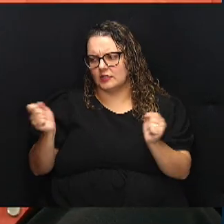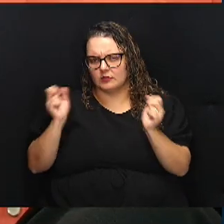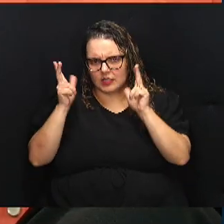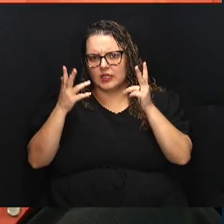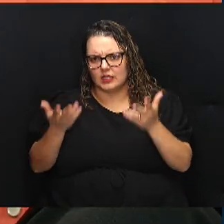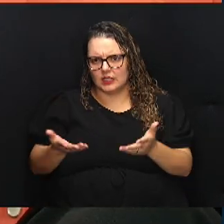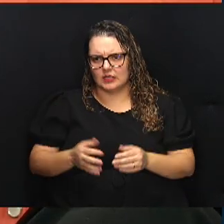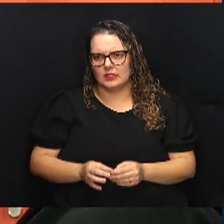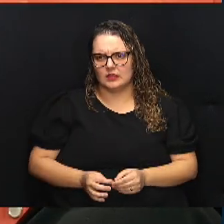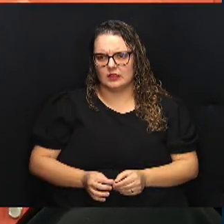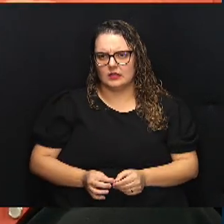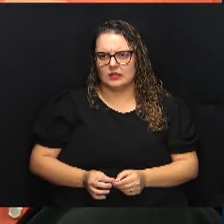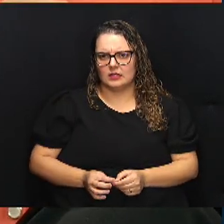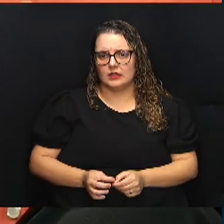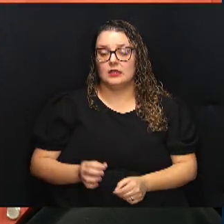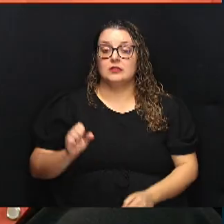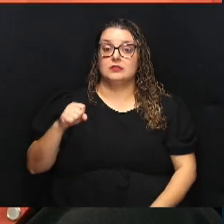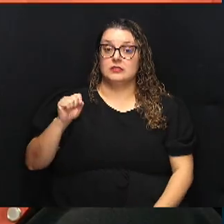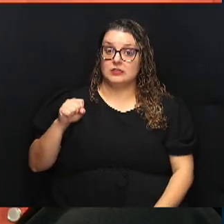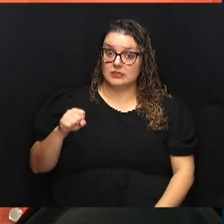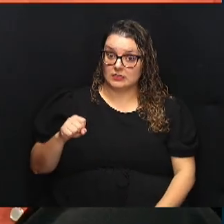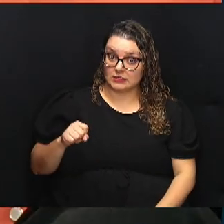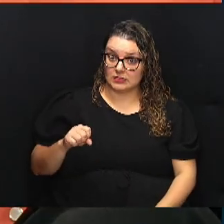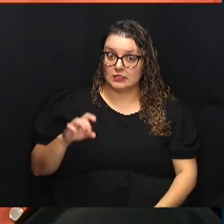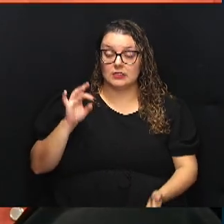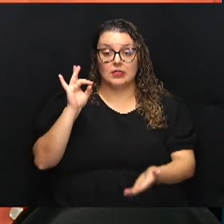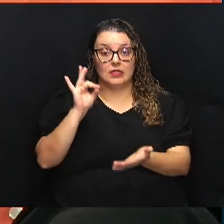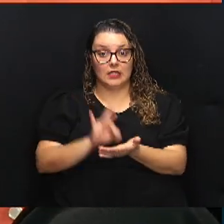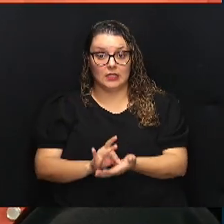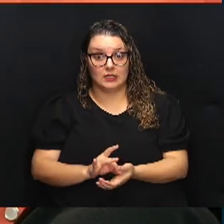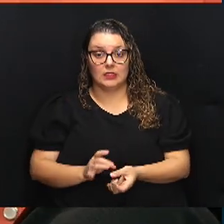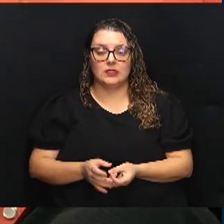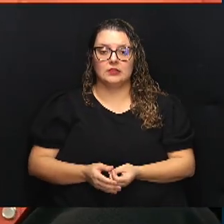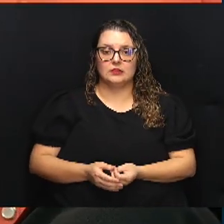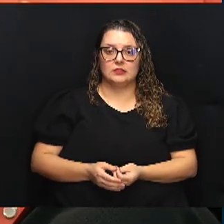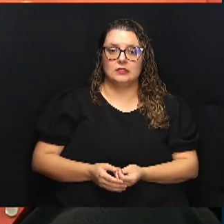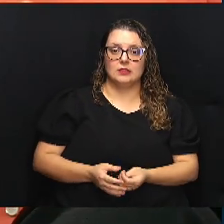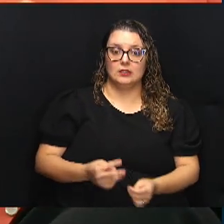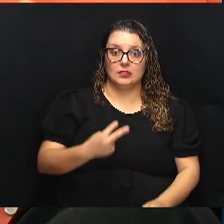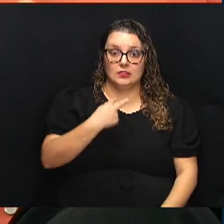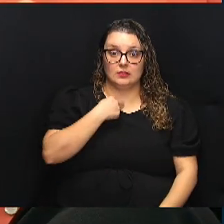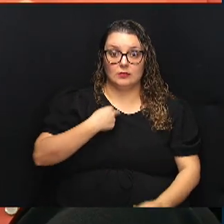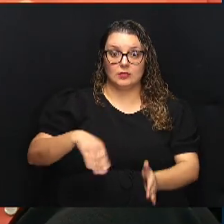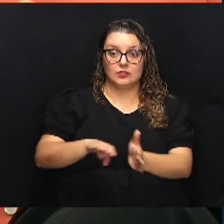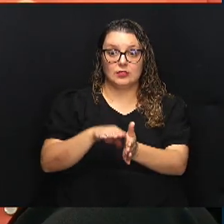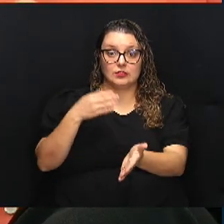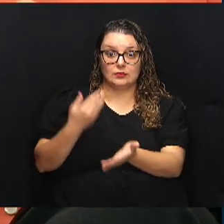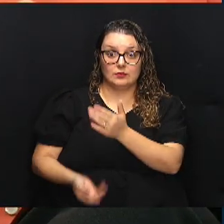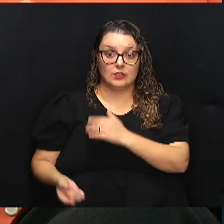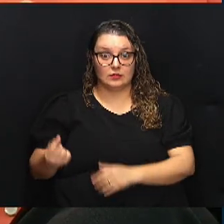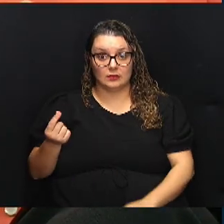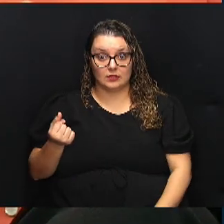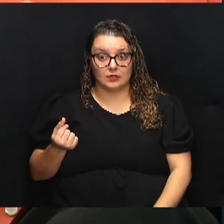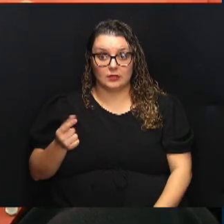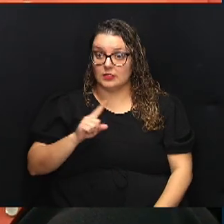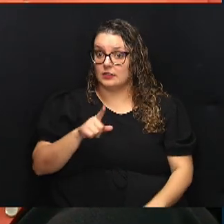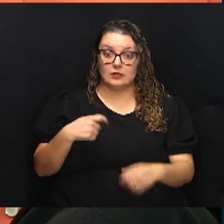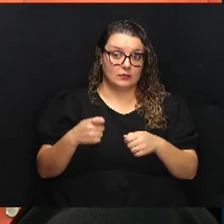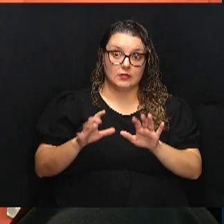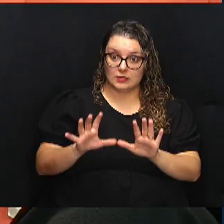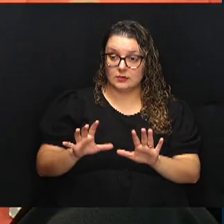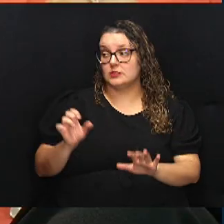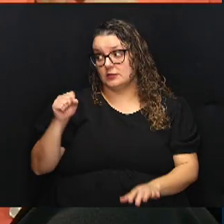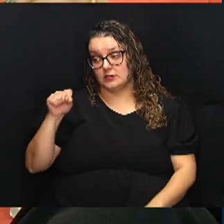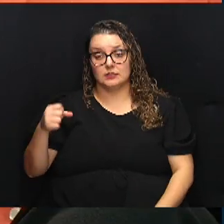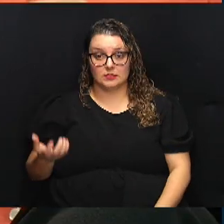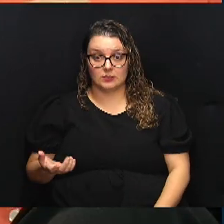atento, né, Verusca? Isso mesmo. Na realidade, você nem pode chegar ao ponto de perder De muito dinheiro, você não precisa disso, Sim.